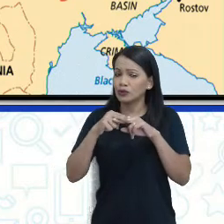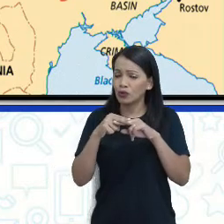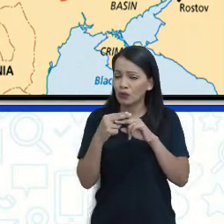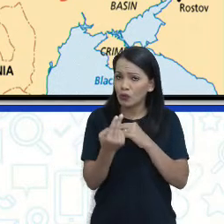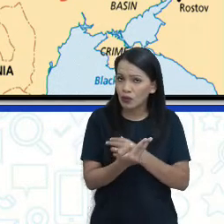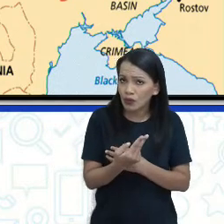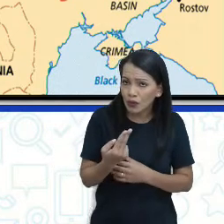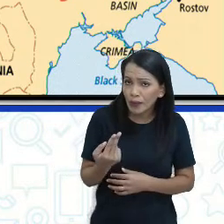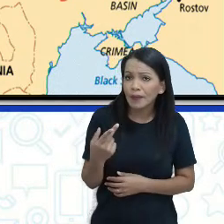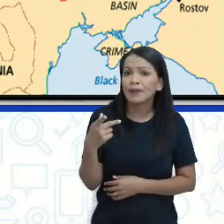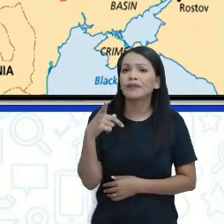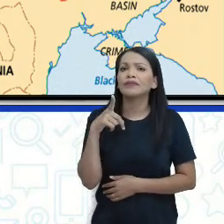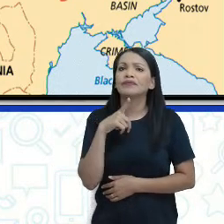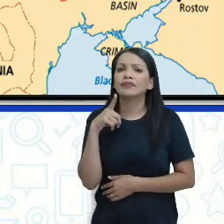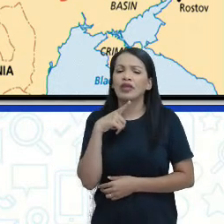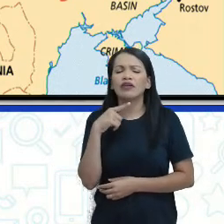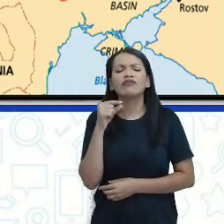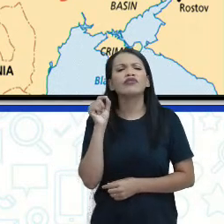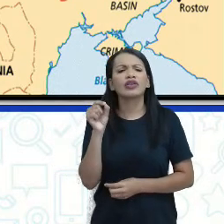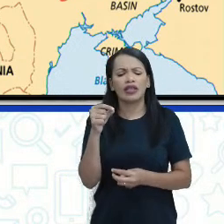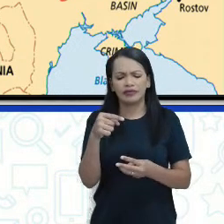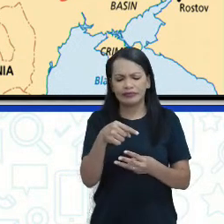3 maiores líderes, né,